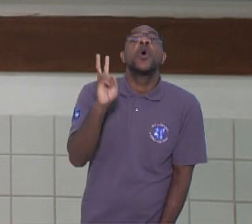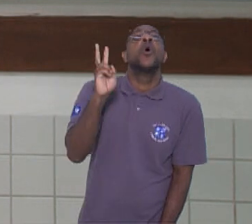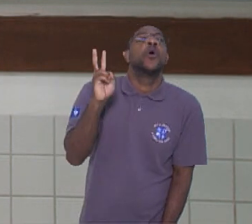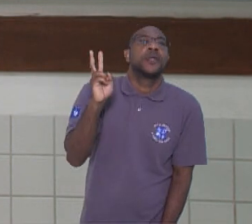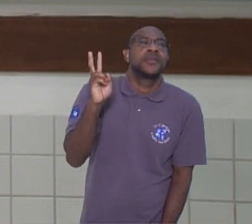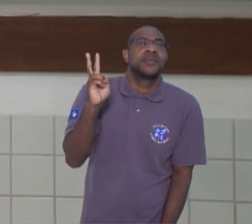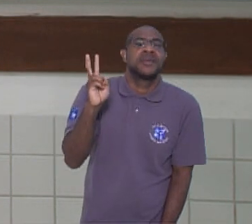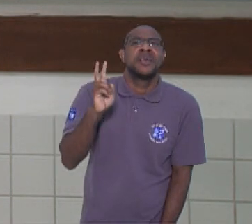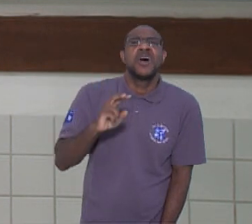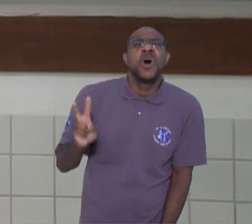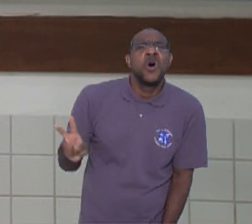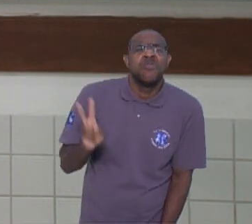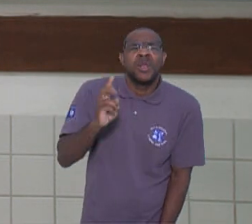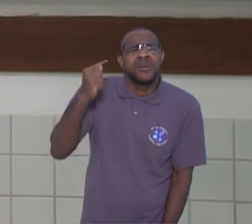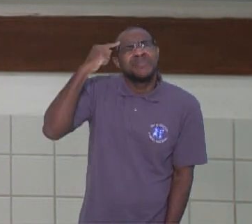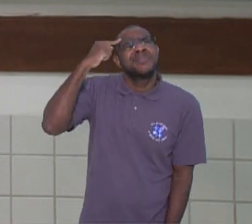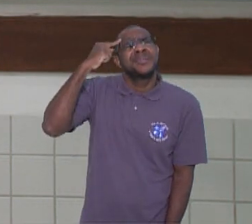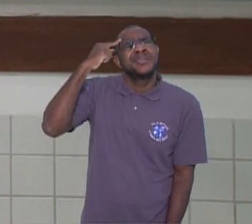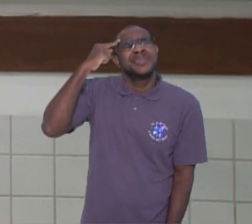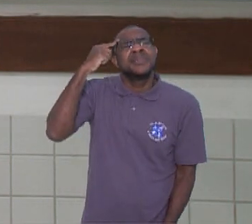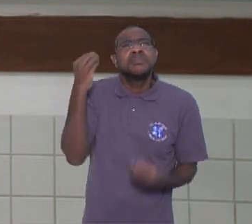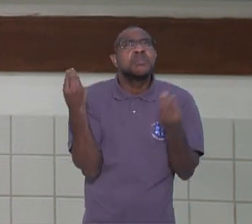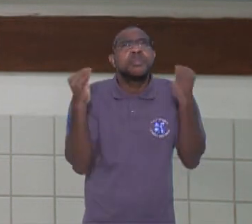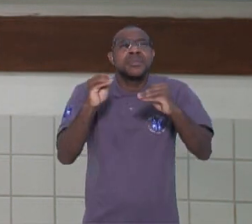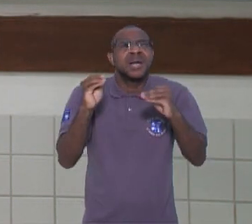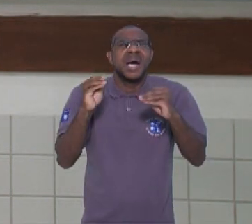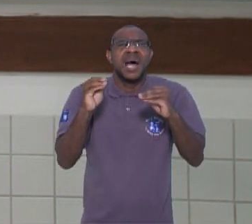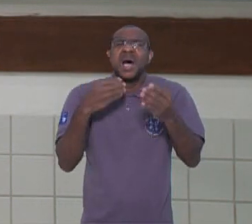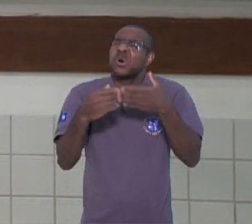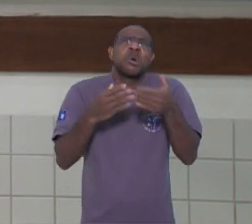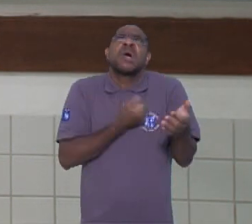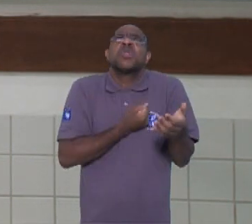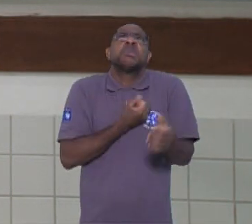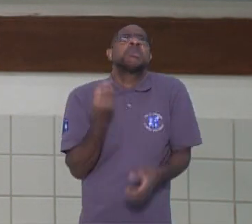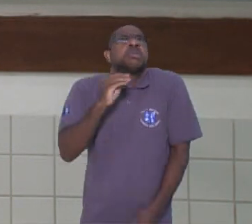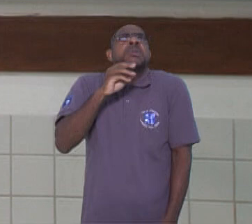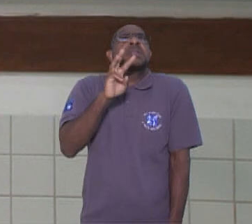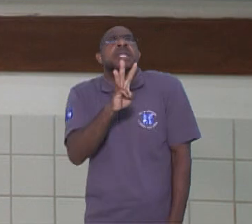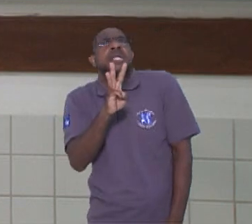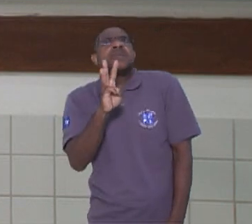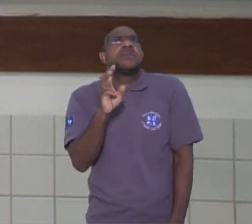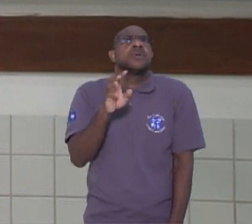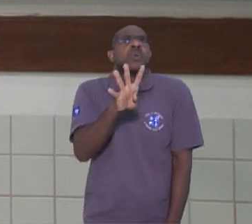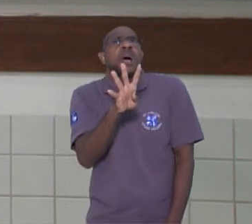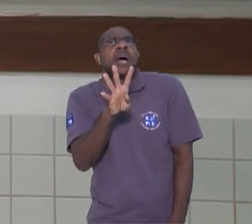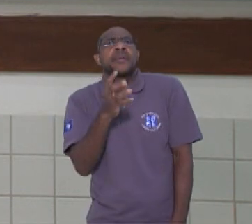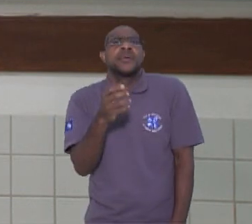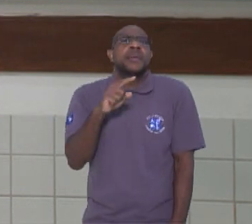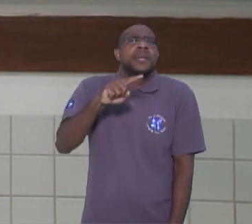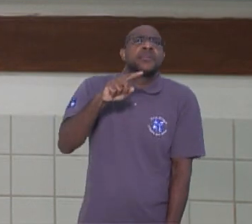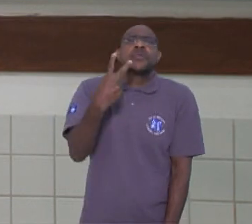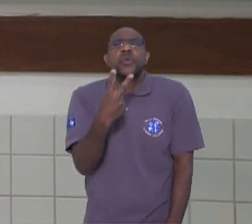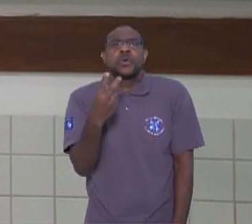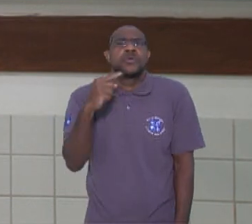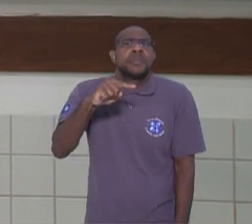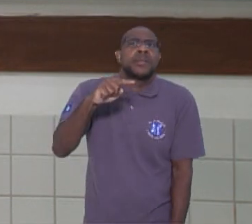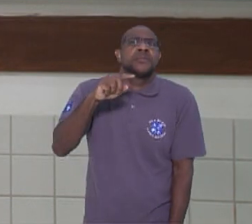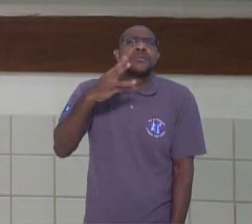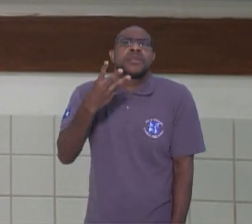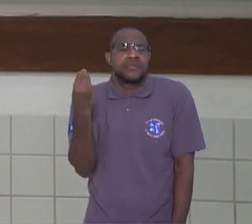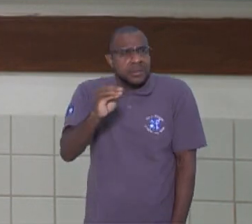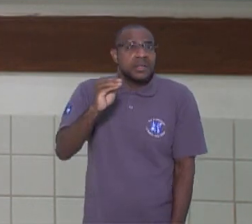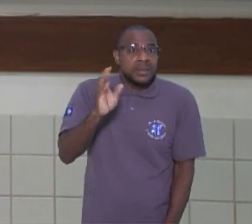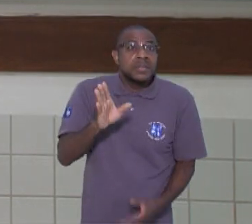É aquele valor que sabe que vem da tua cabeça, que você chuta, ah, sei lá, vou chutar 2, vou chutar 3, ah, menos 1, menos 4. Isso, esse é o valor